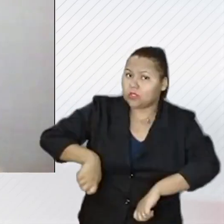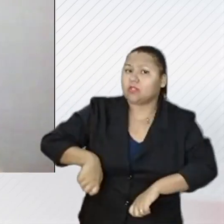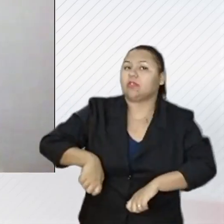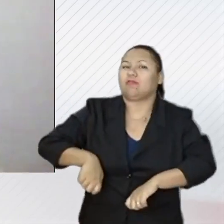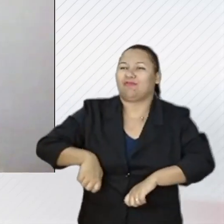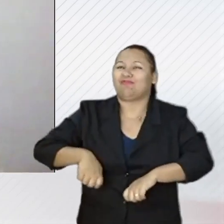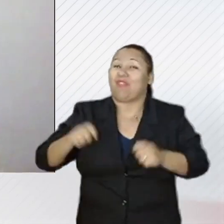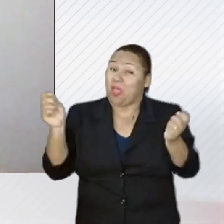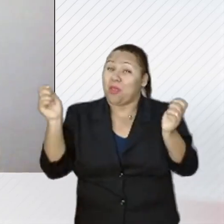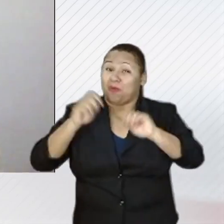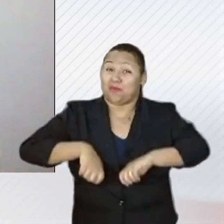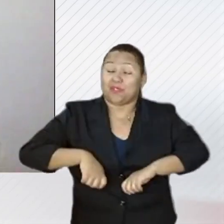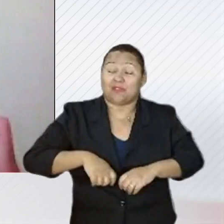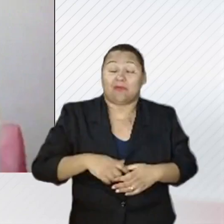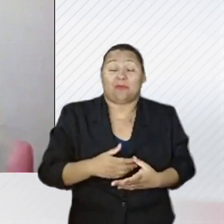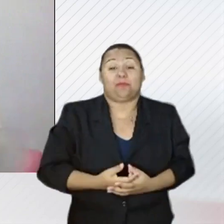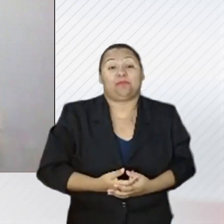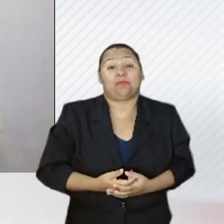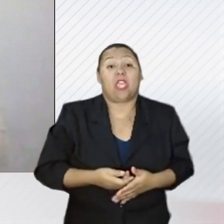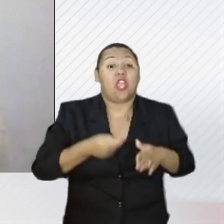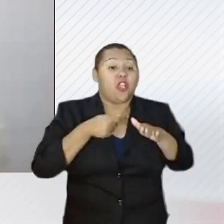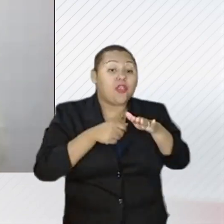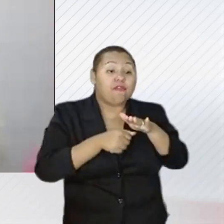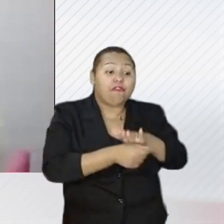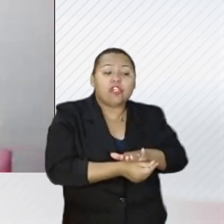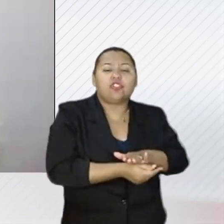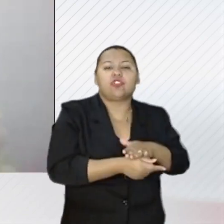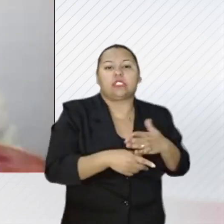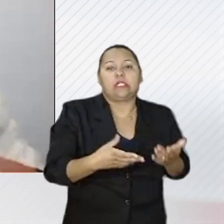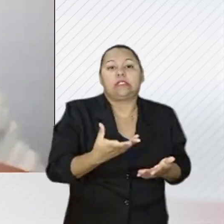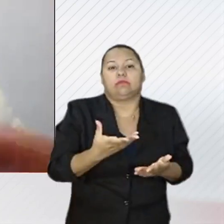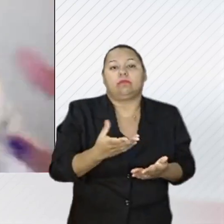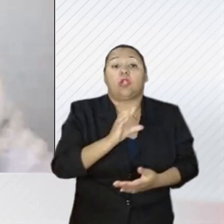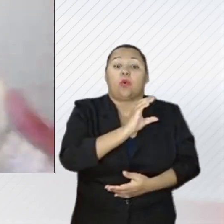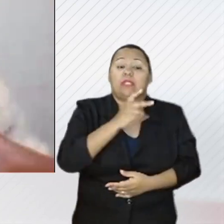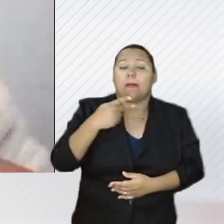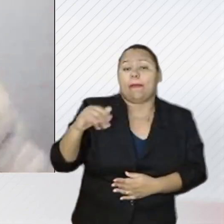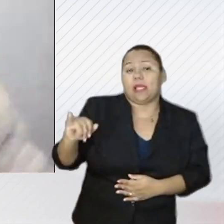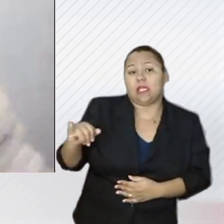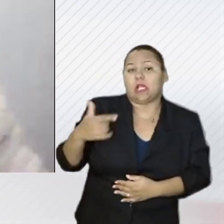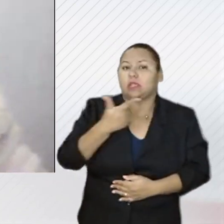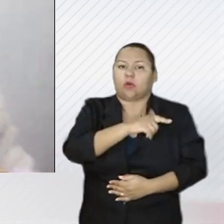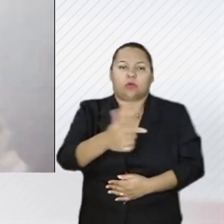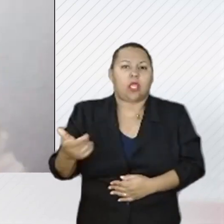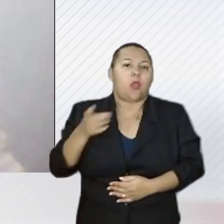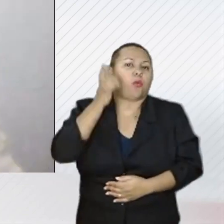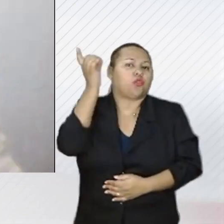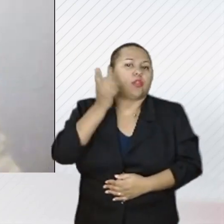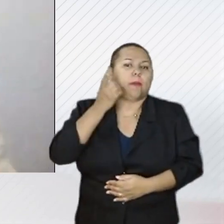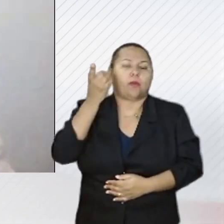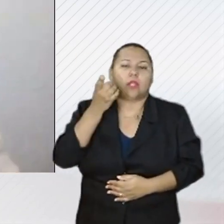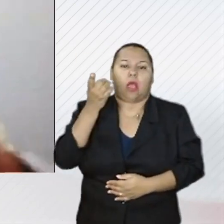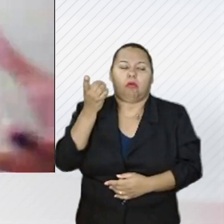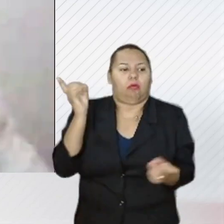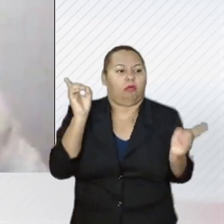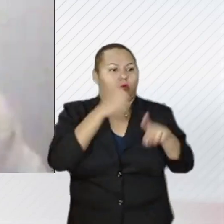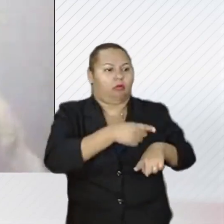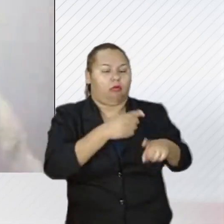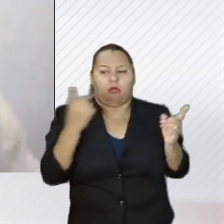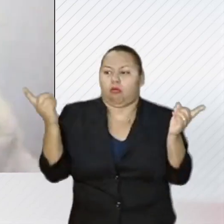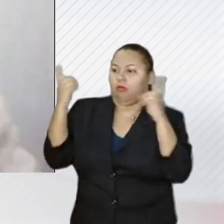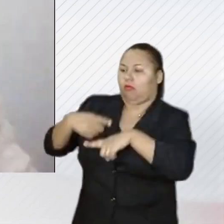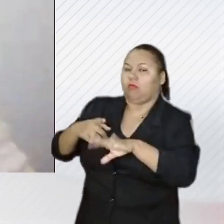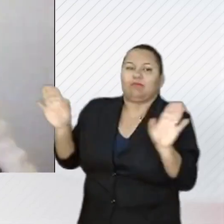dentro da CPI nós não temos deputados, digamos, um contra os outros, né? A gente está tentando proteger